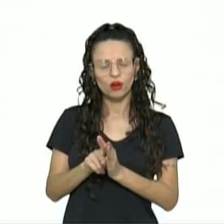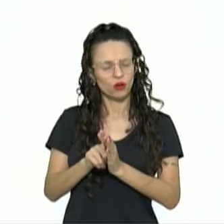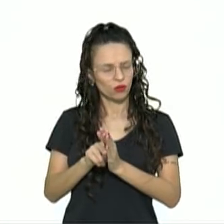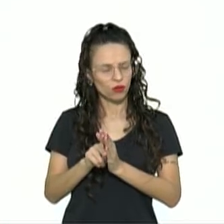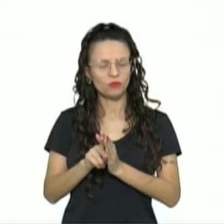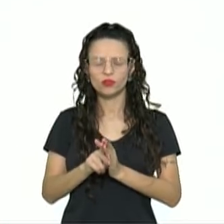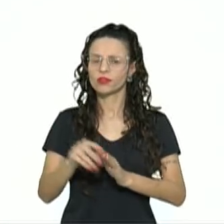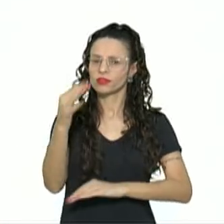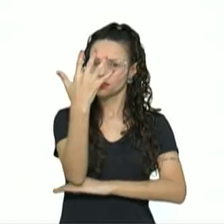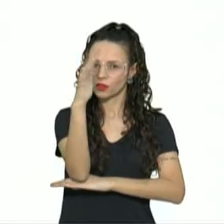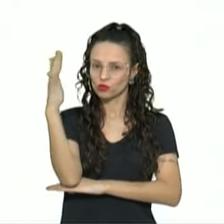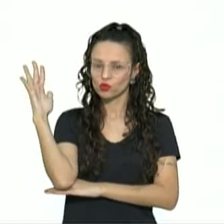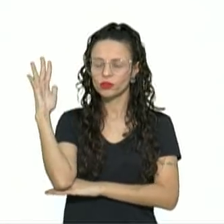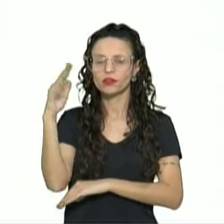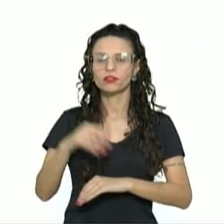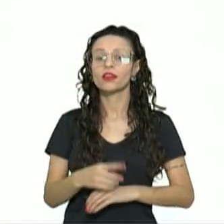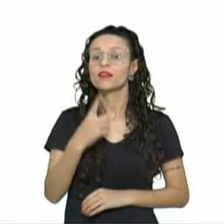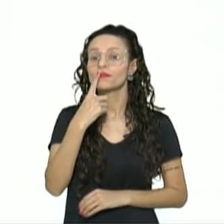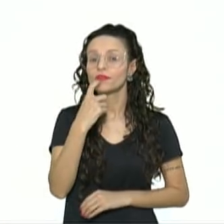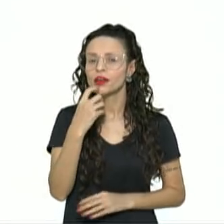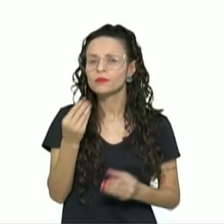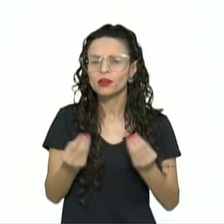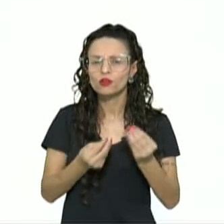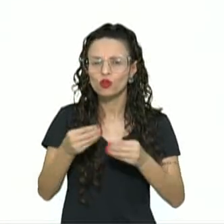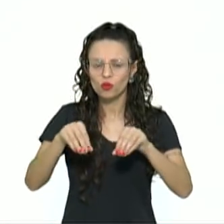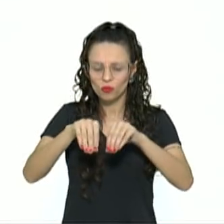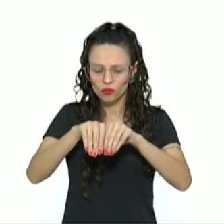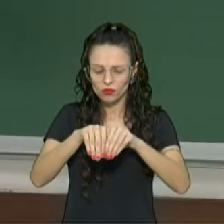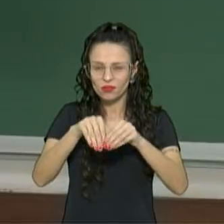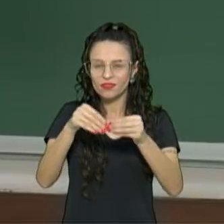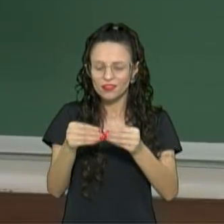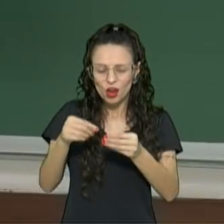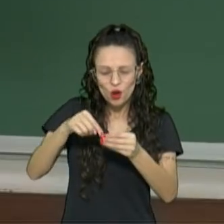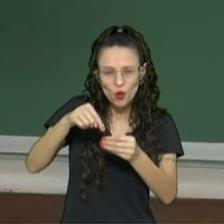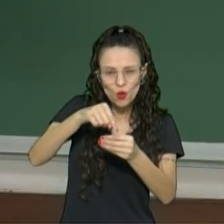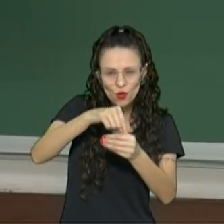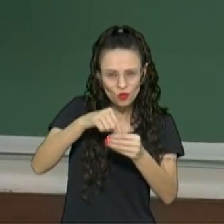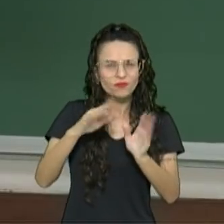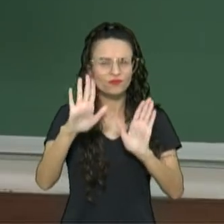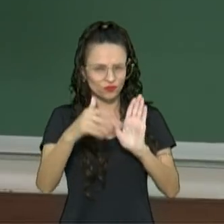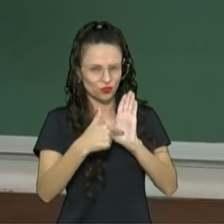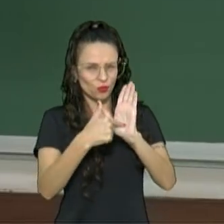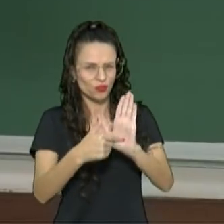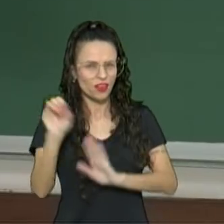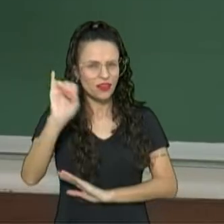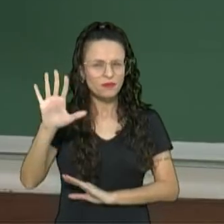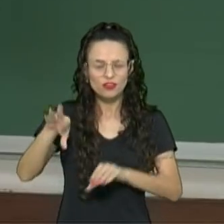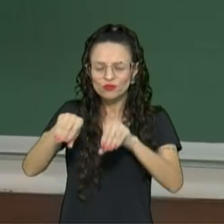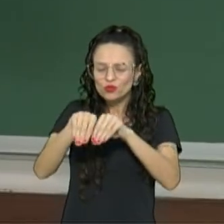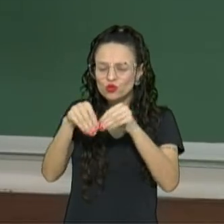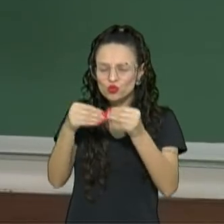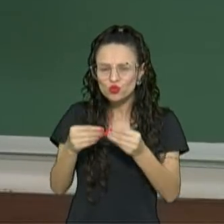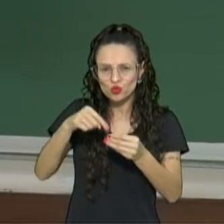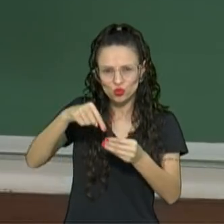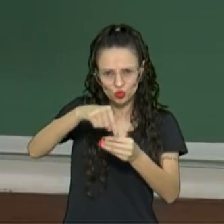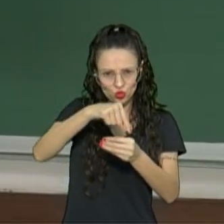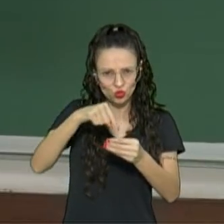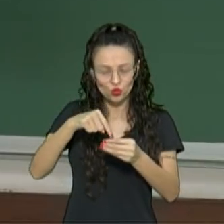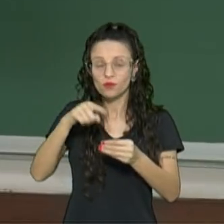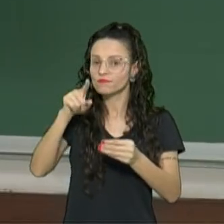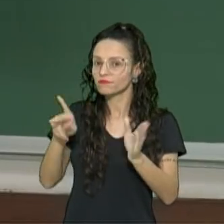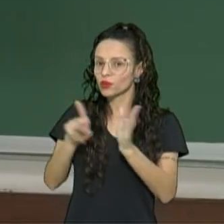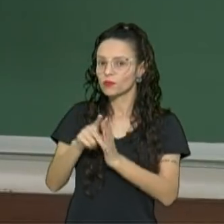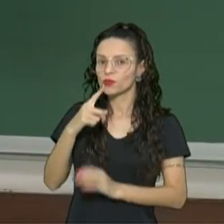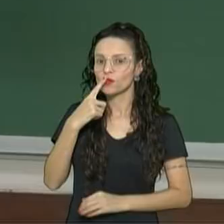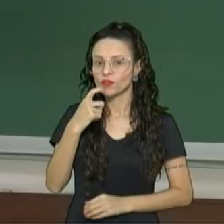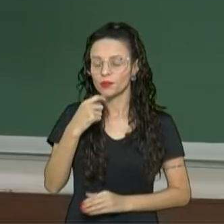da natureza. O vermelho aqui, ó, urucum. Daqui a pouquinho a professora vai mostrar a imagem do urucum para vocês. Então, o vermelho.